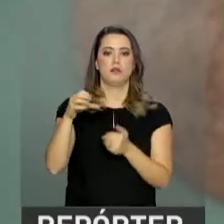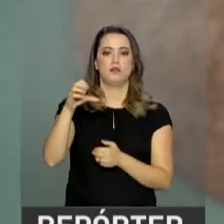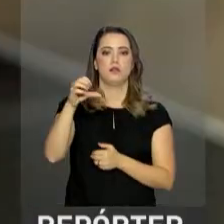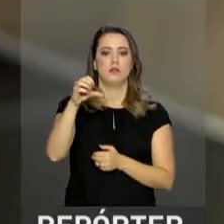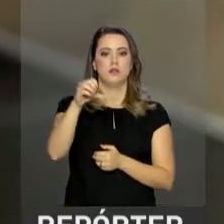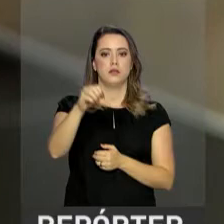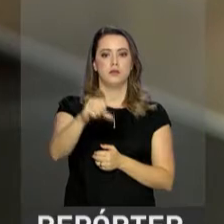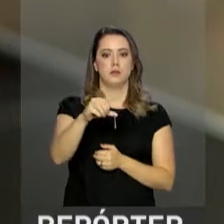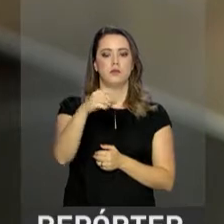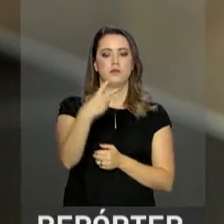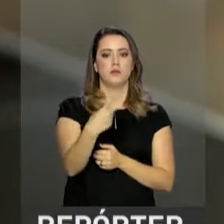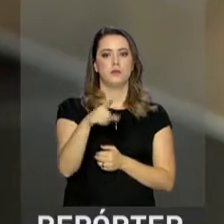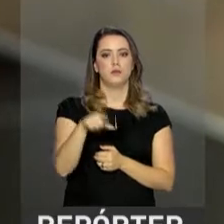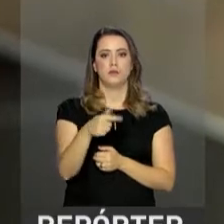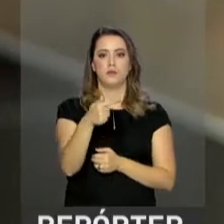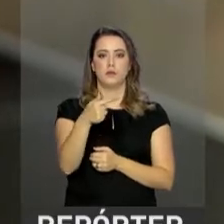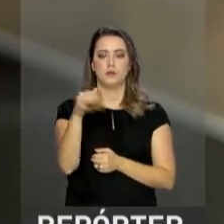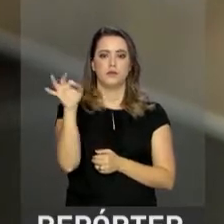92,3% para